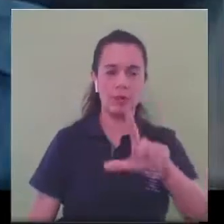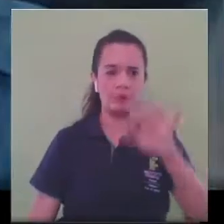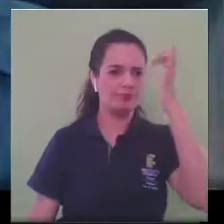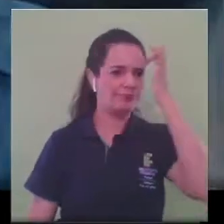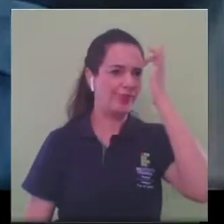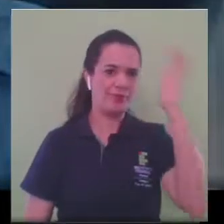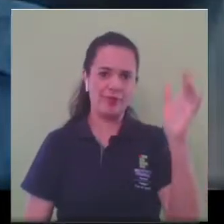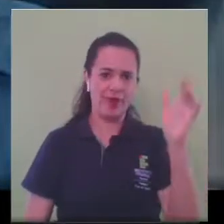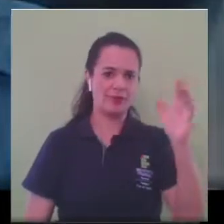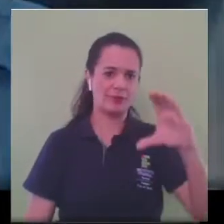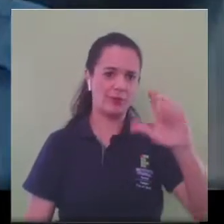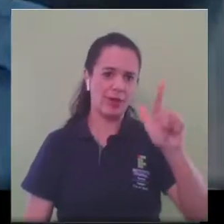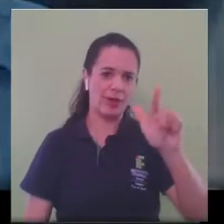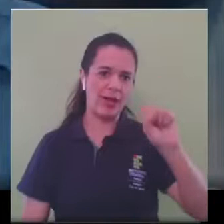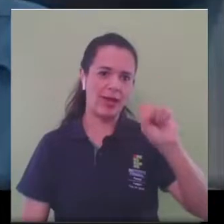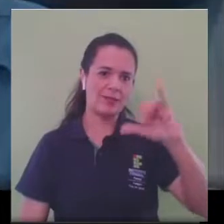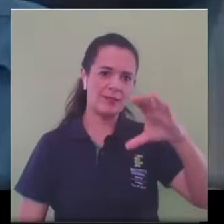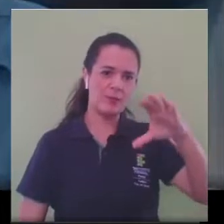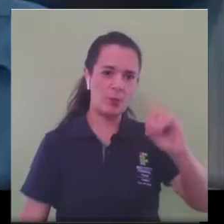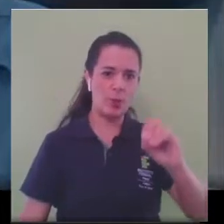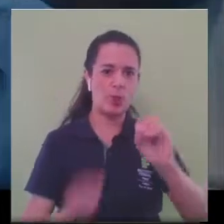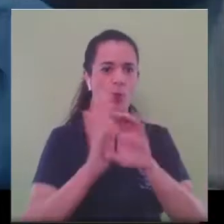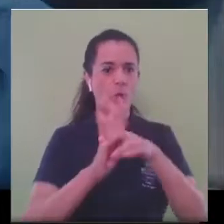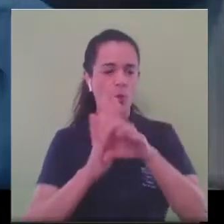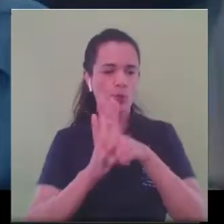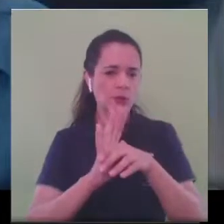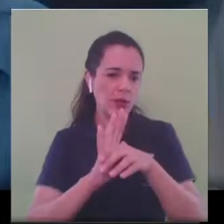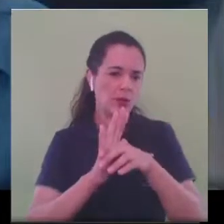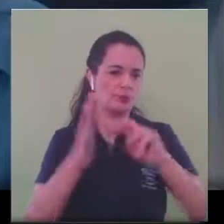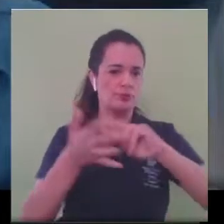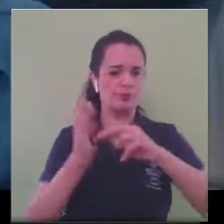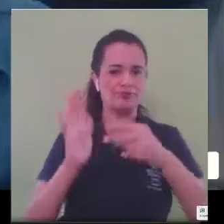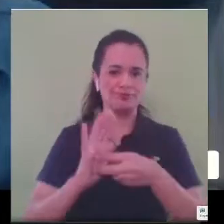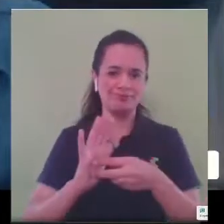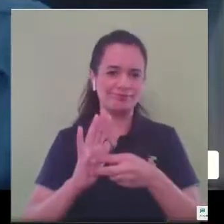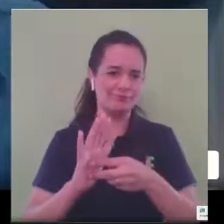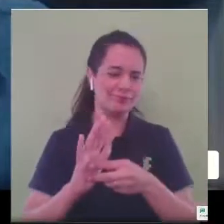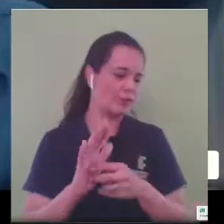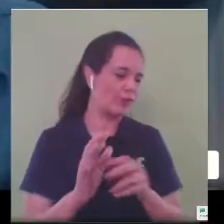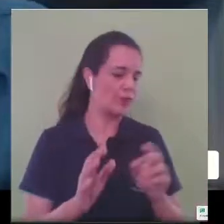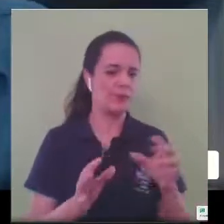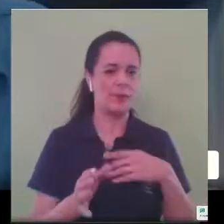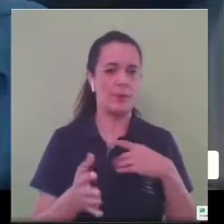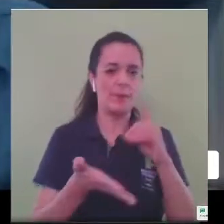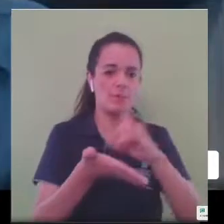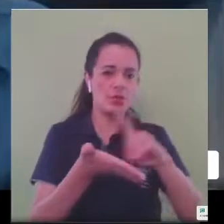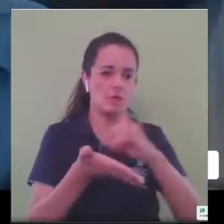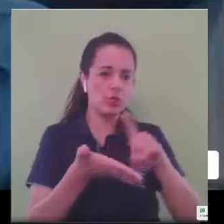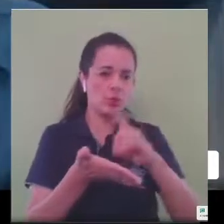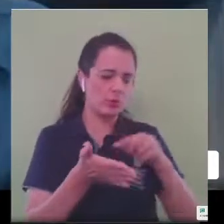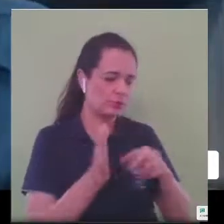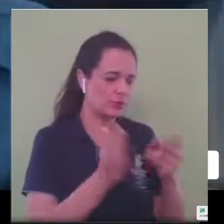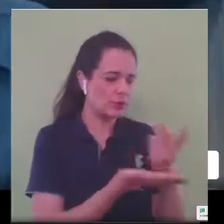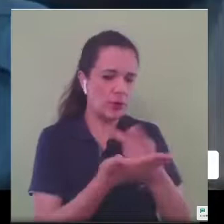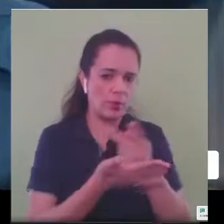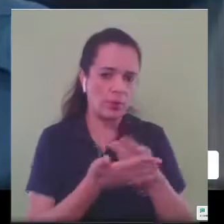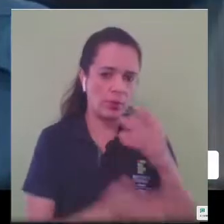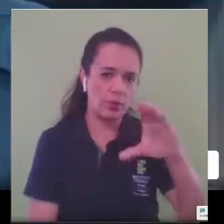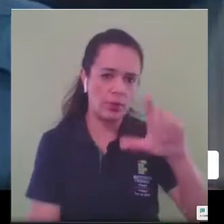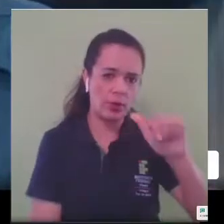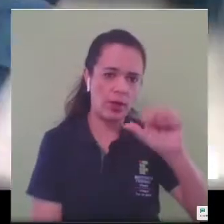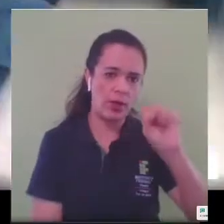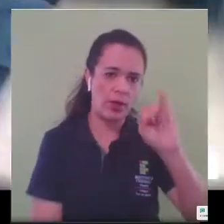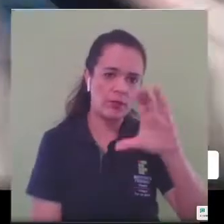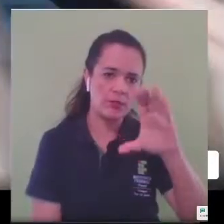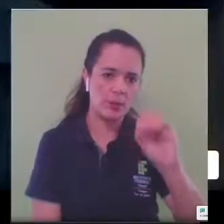o que é clássico. Não adianta a gente pegar lá no dicionário e ver a palavra clássico, o que é um clássico, e simplesmente pegar isso